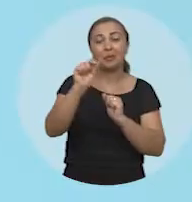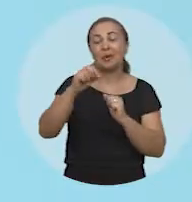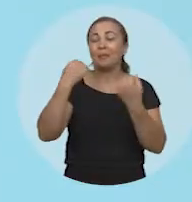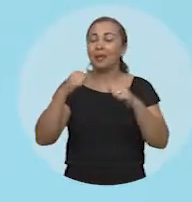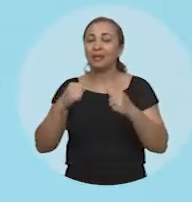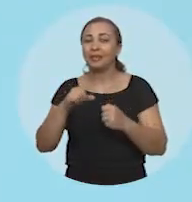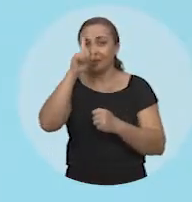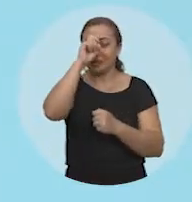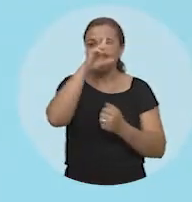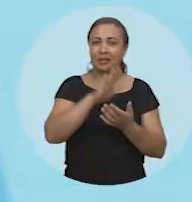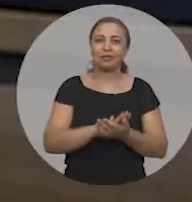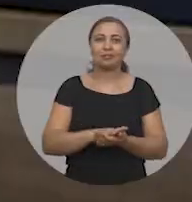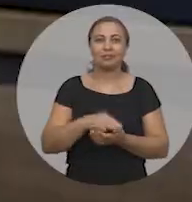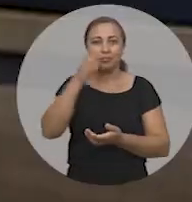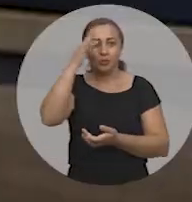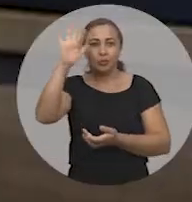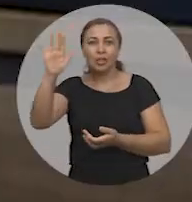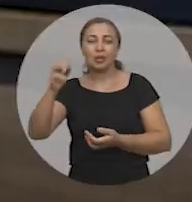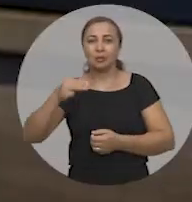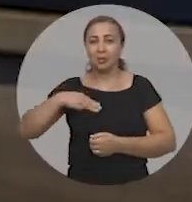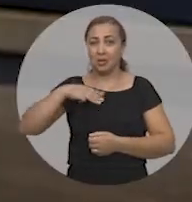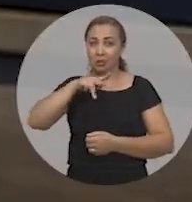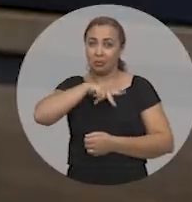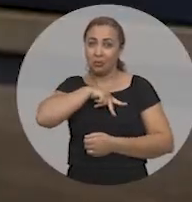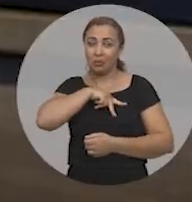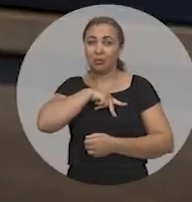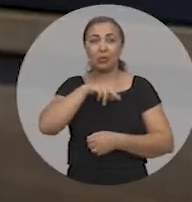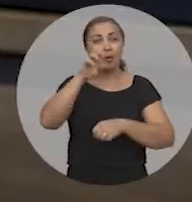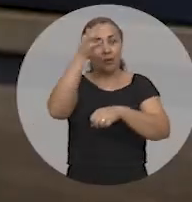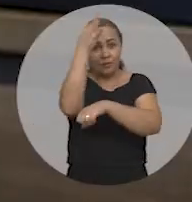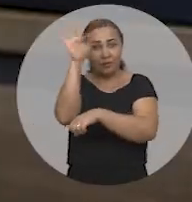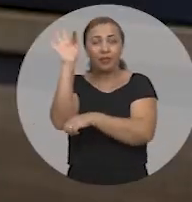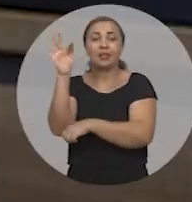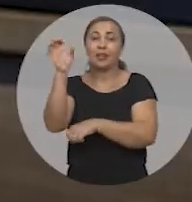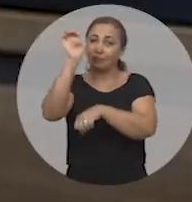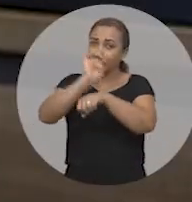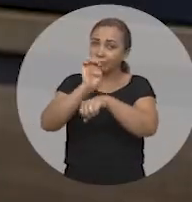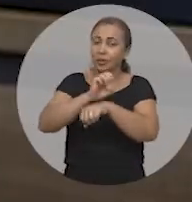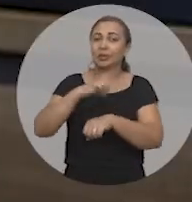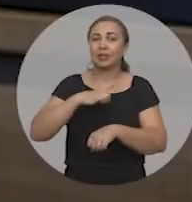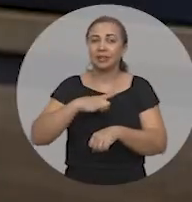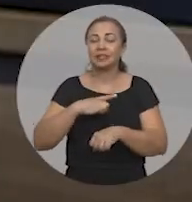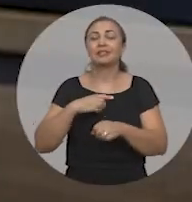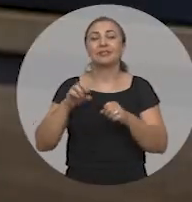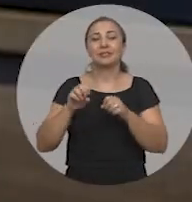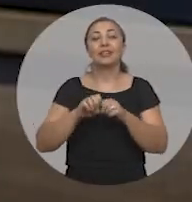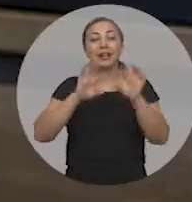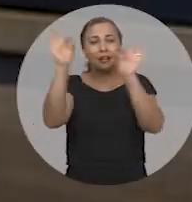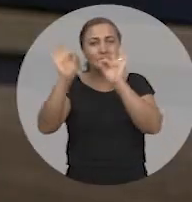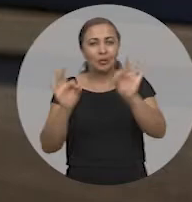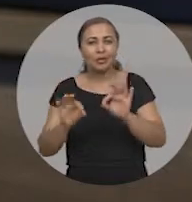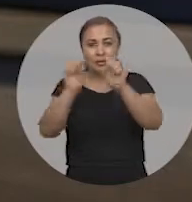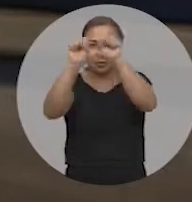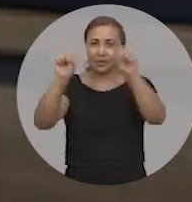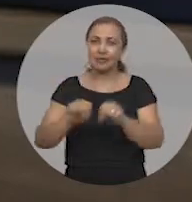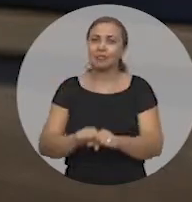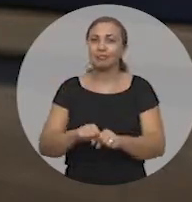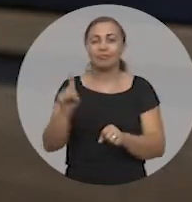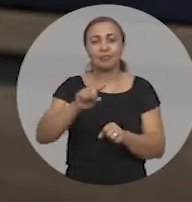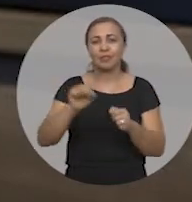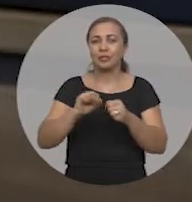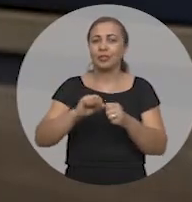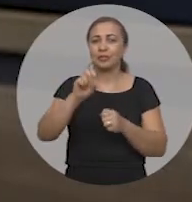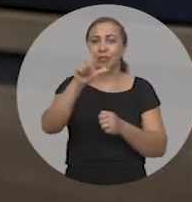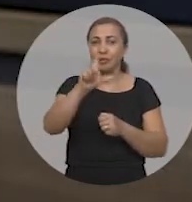deles. E é um sonho que os ministérios públicos, tanto federal quanto estadual, têm de que esse tipo de regulação, se não for